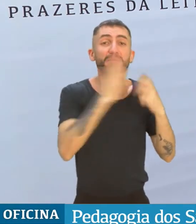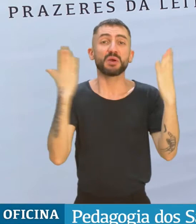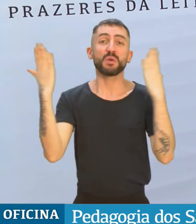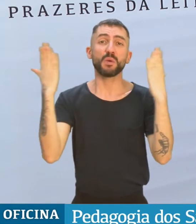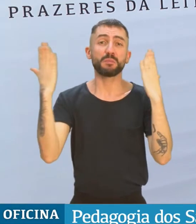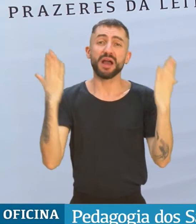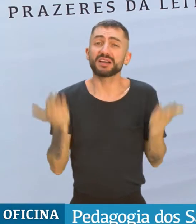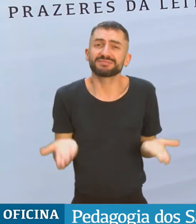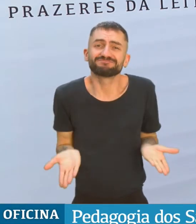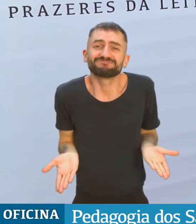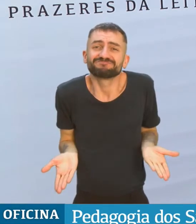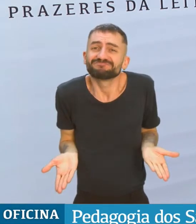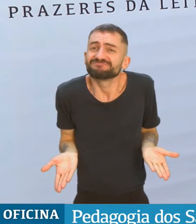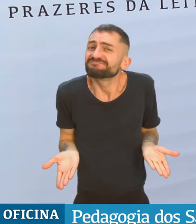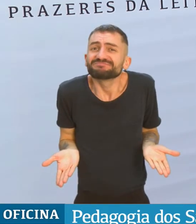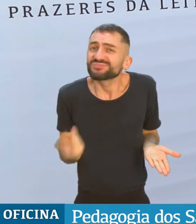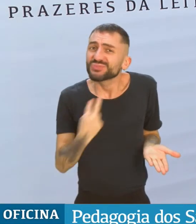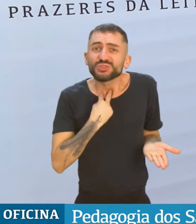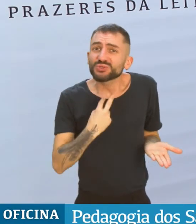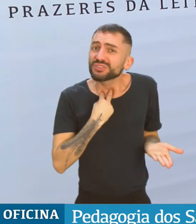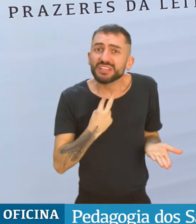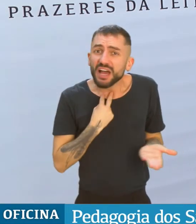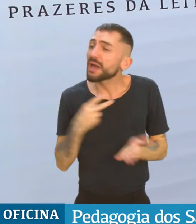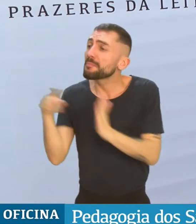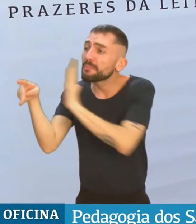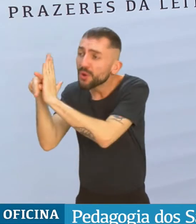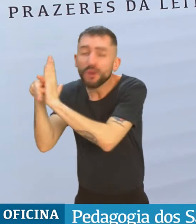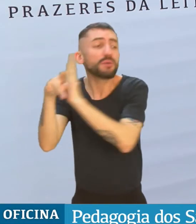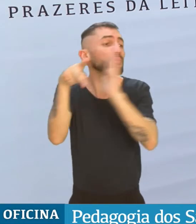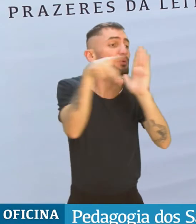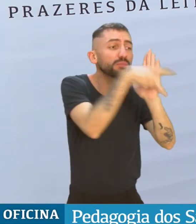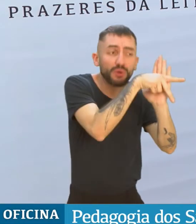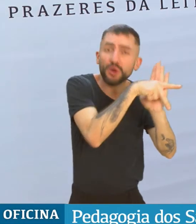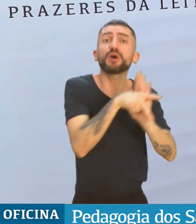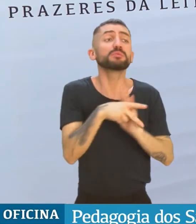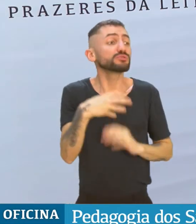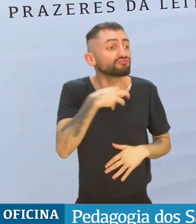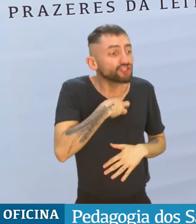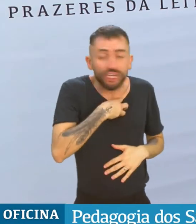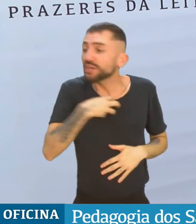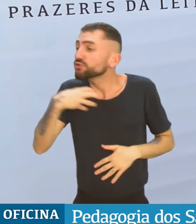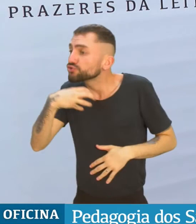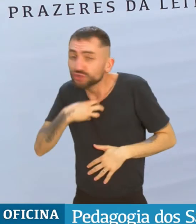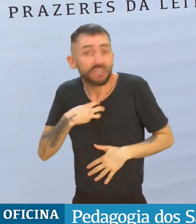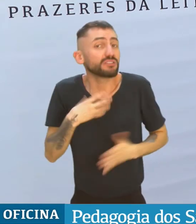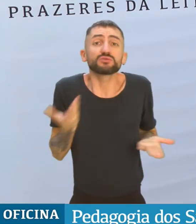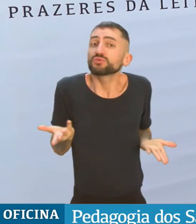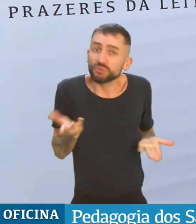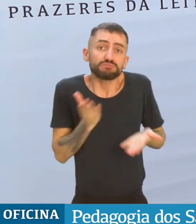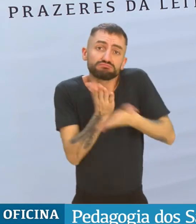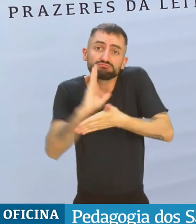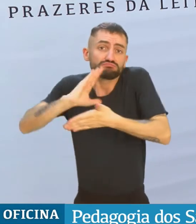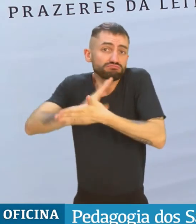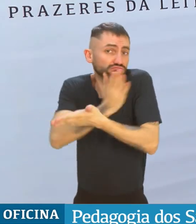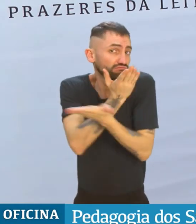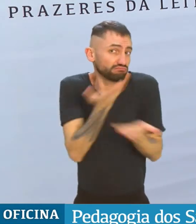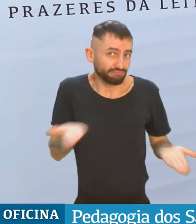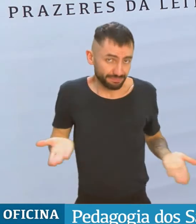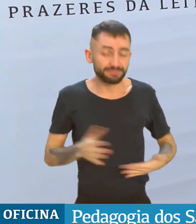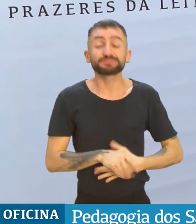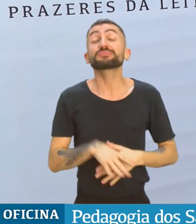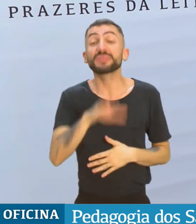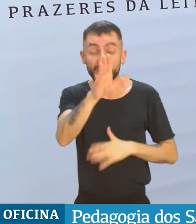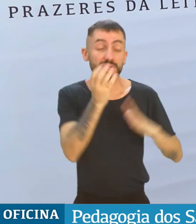sabe? São esportes que a gente pratica em diferentes modalidades. O